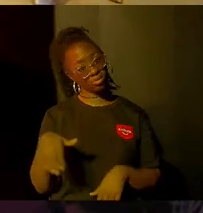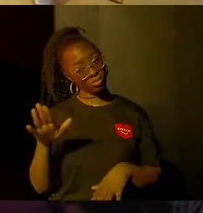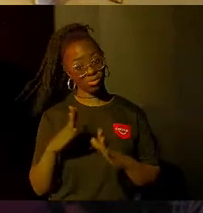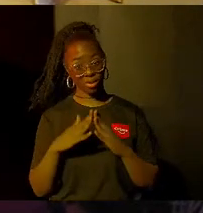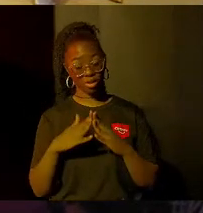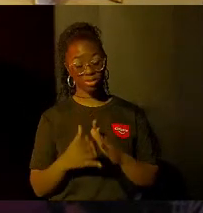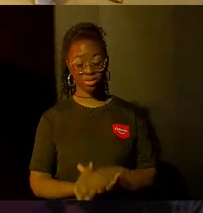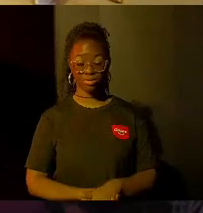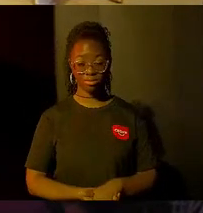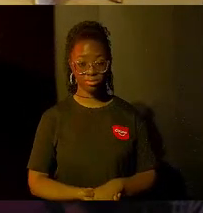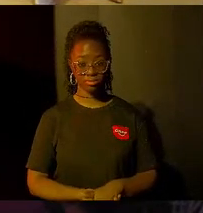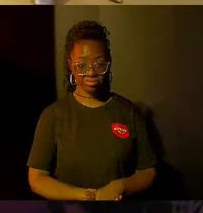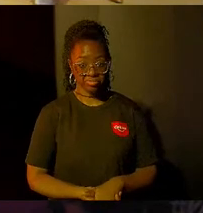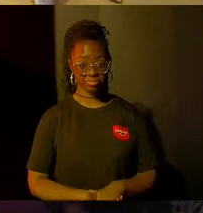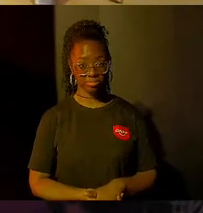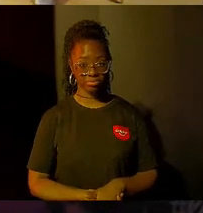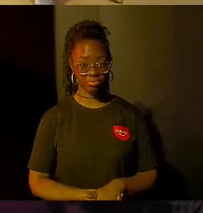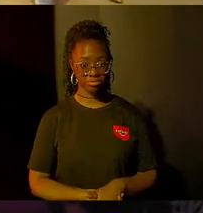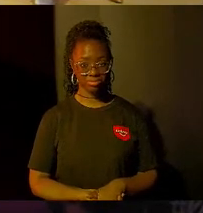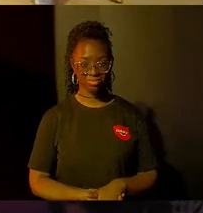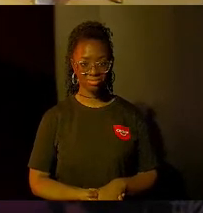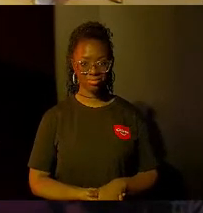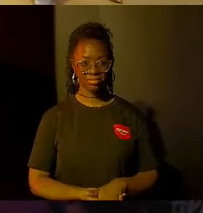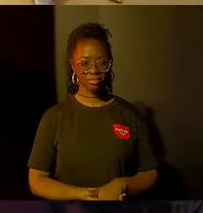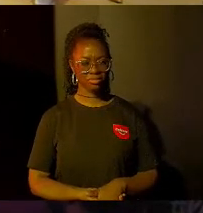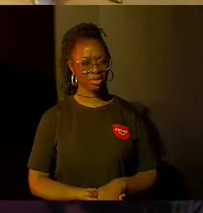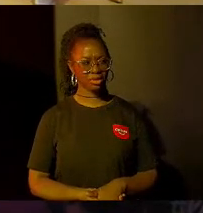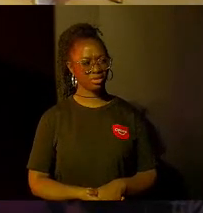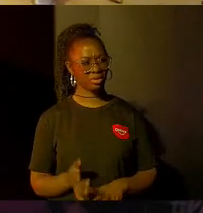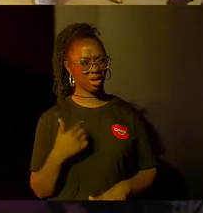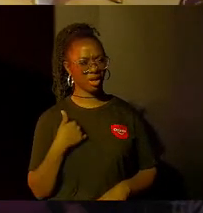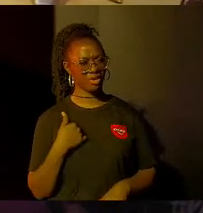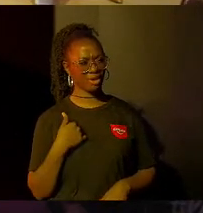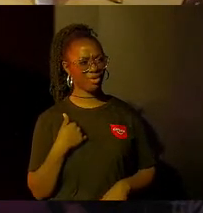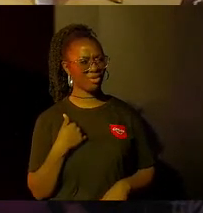casa eu me senti arrasado